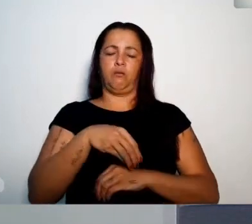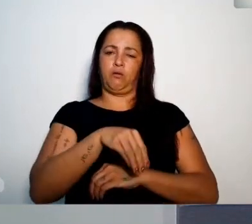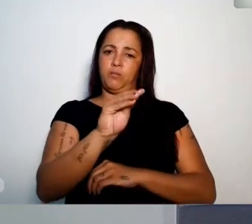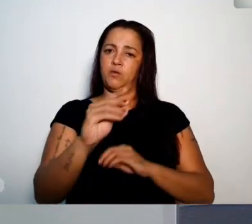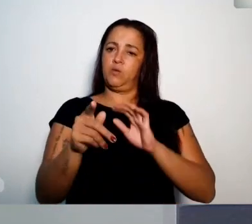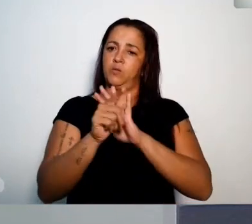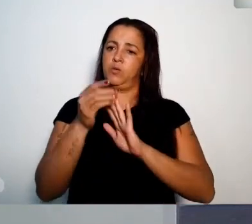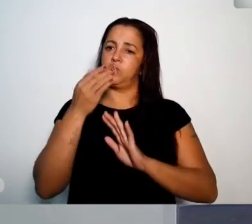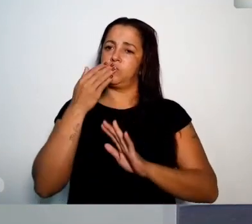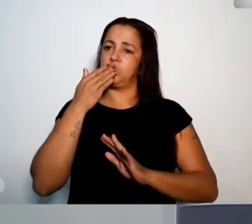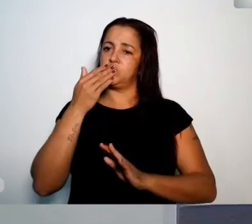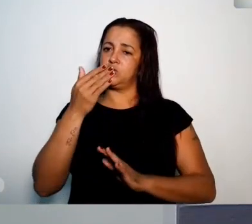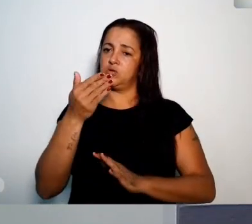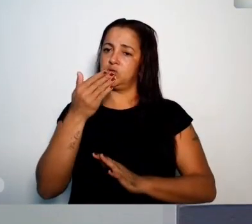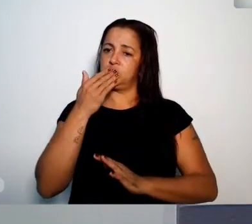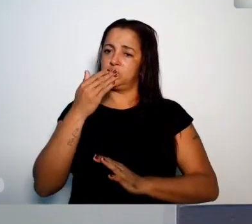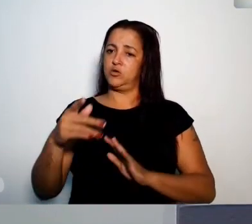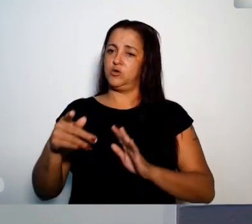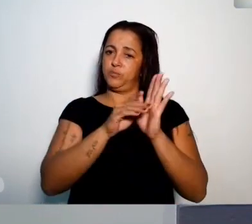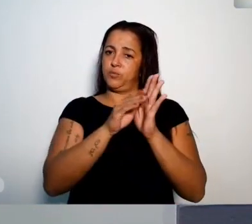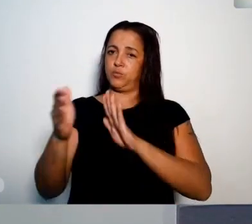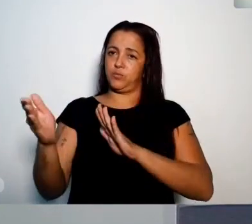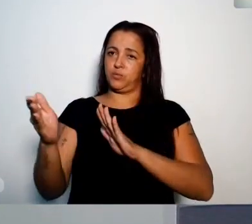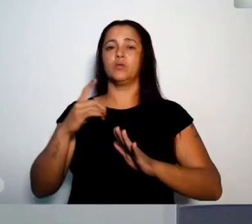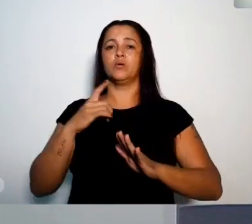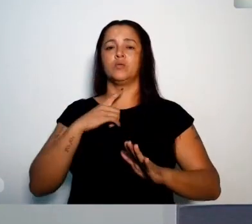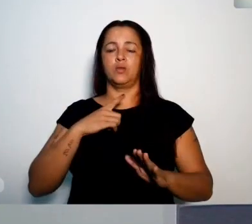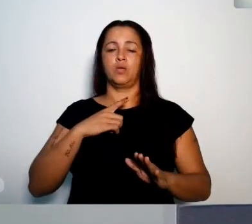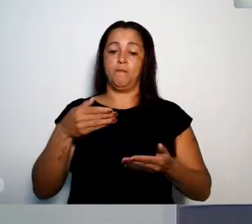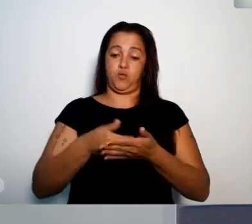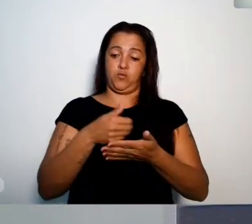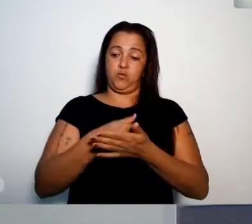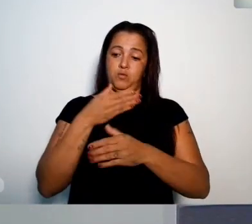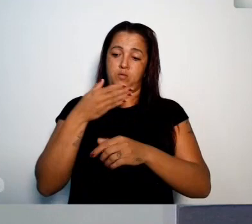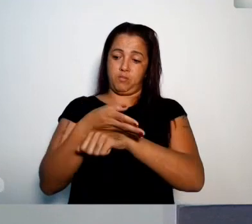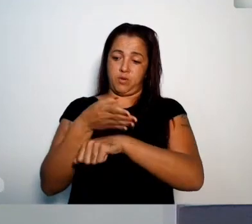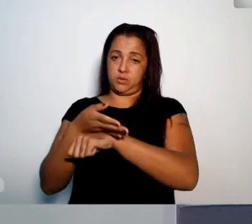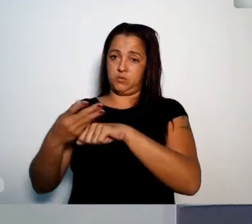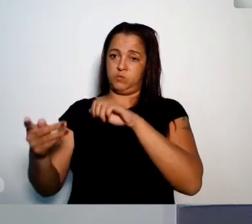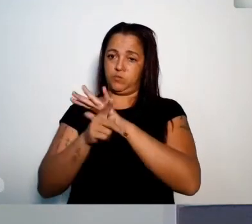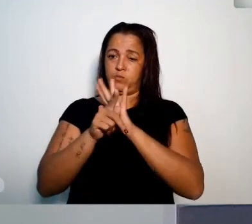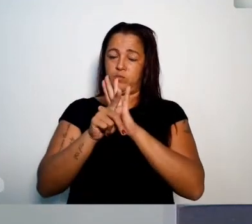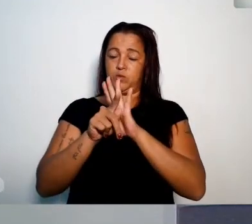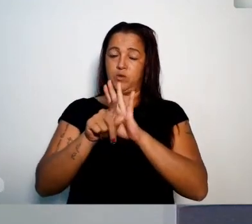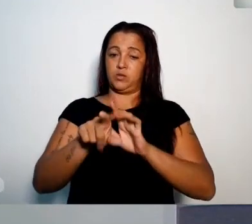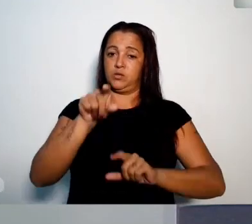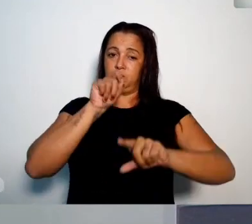solicitando que Botucatu participasse da escolha da escola